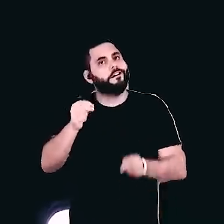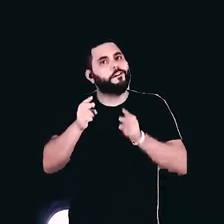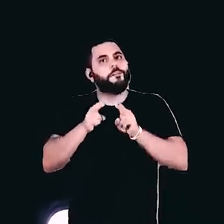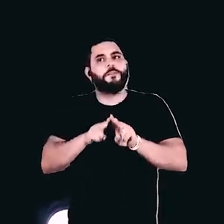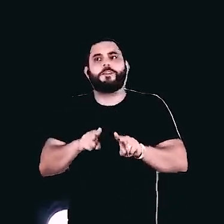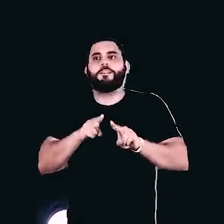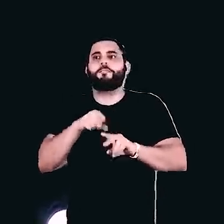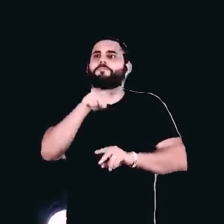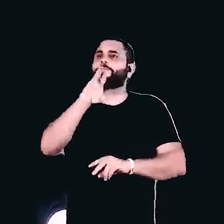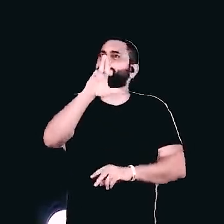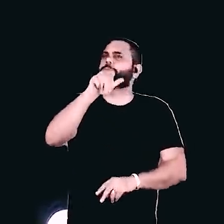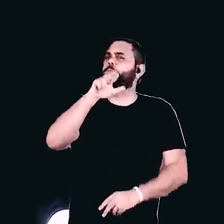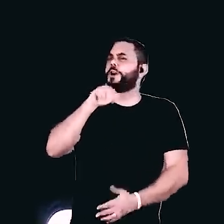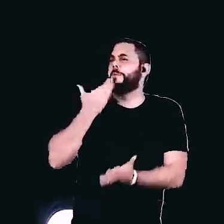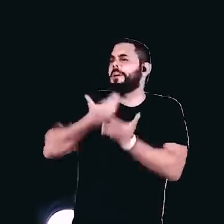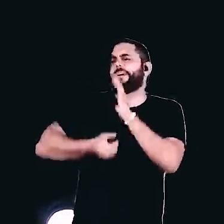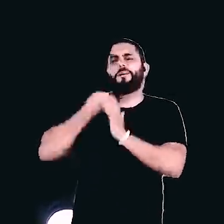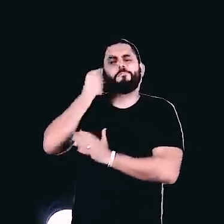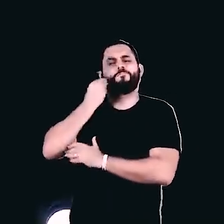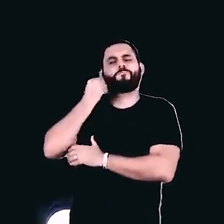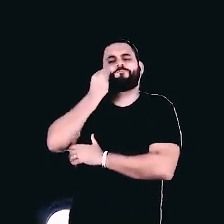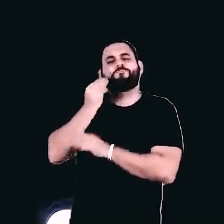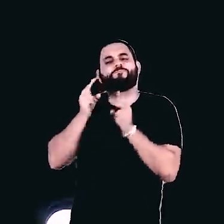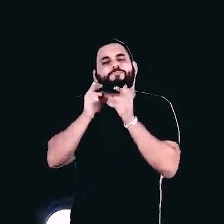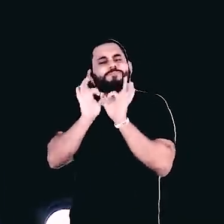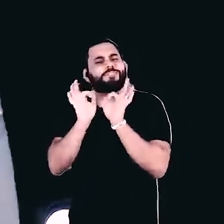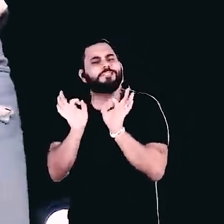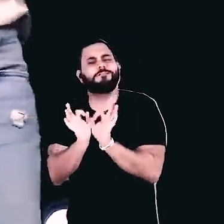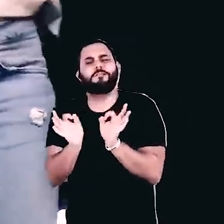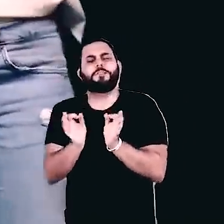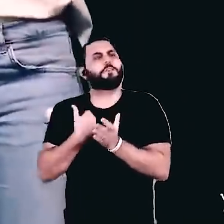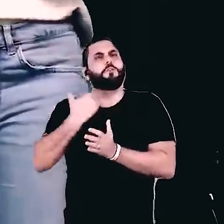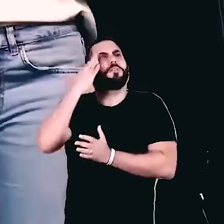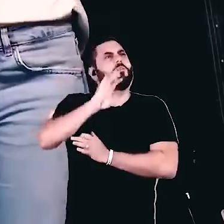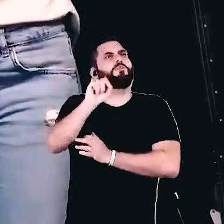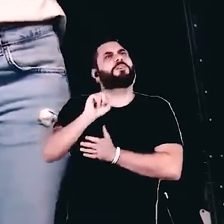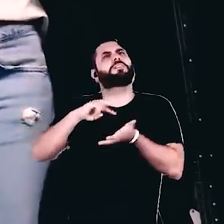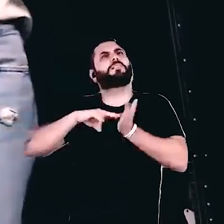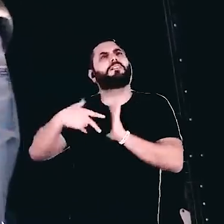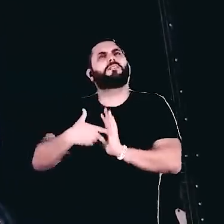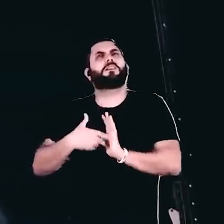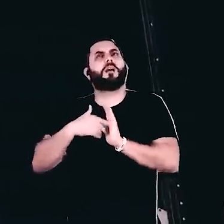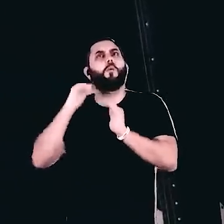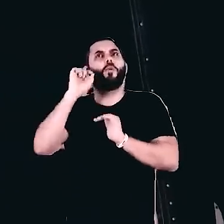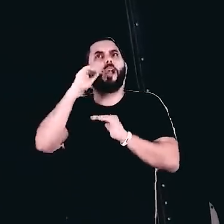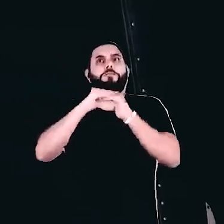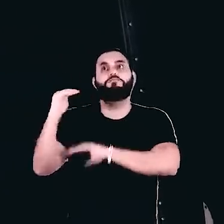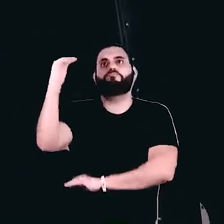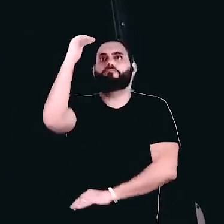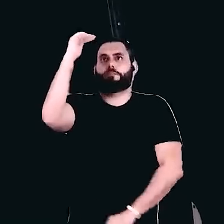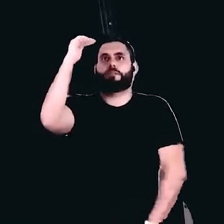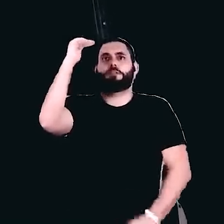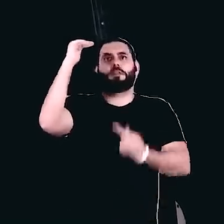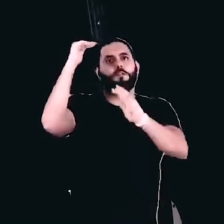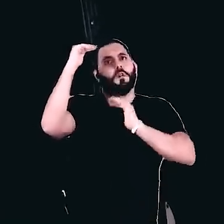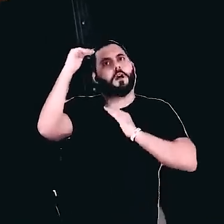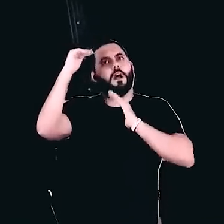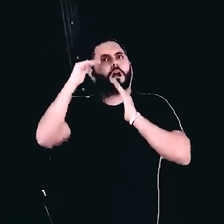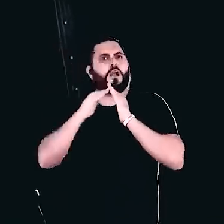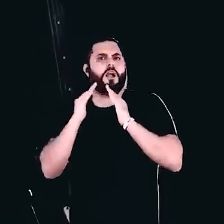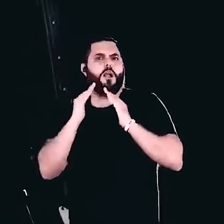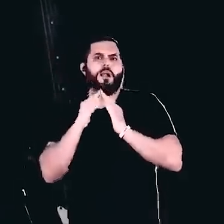Você nunca deve perder a oportunidade de ser humilde. Eu não sei o que você entende como grandeza dentro da sua casa, no